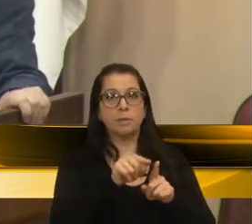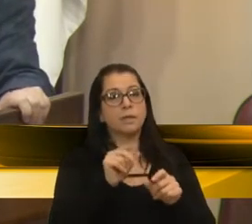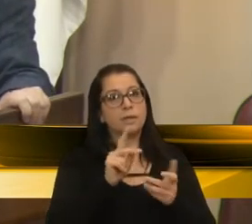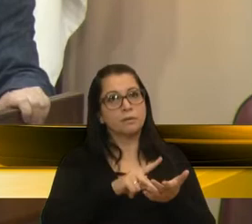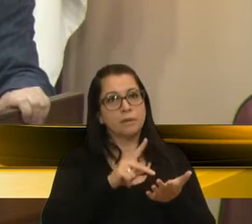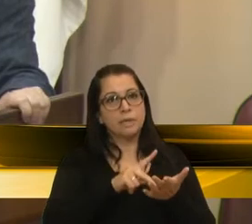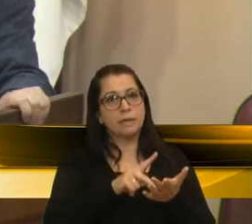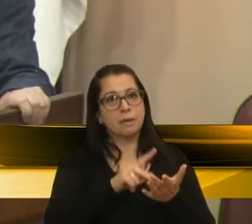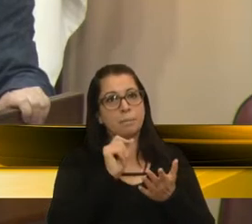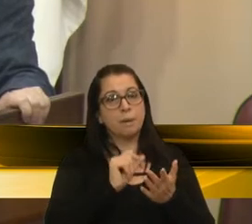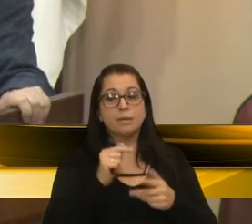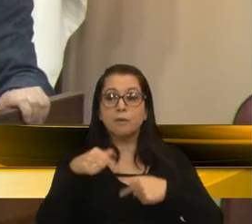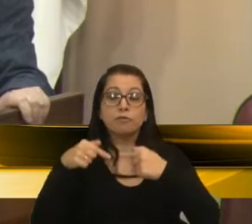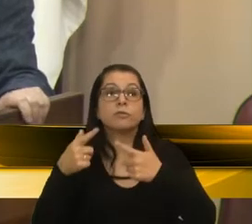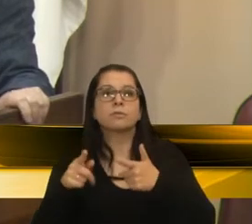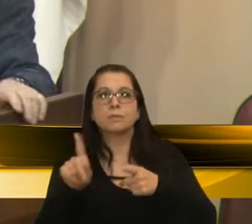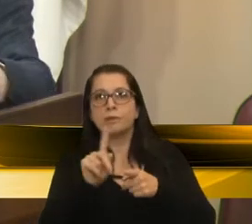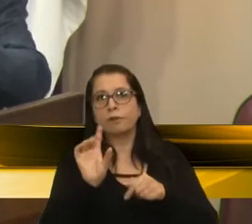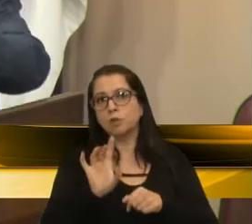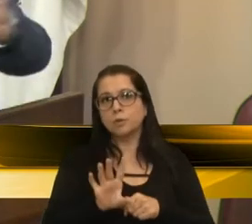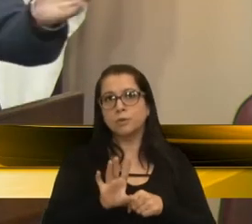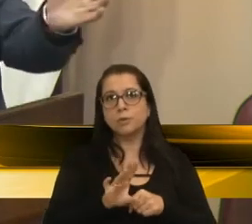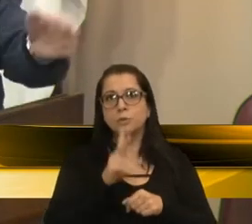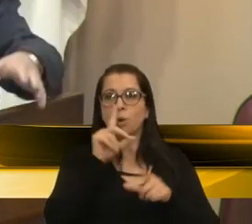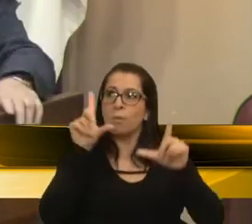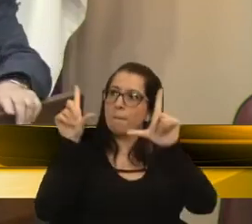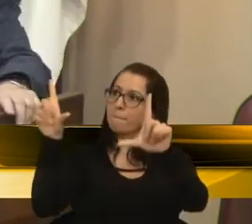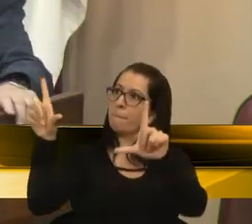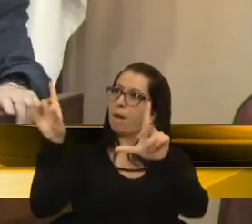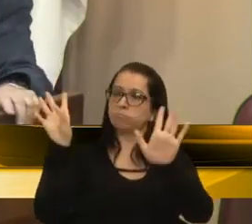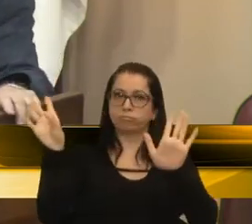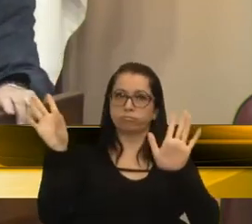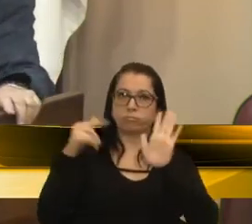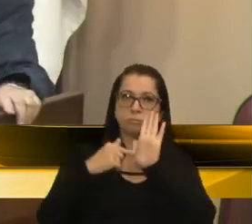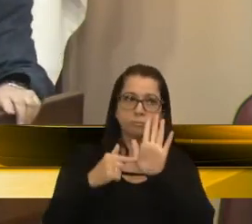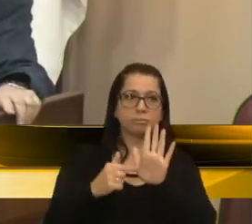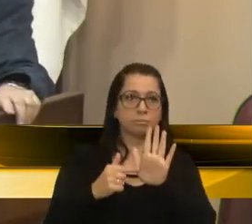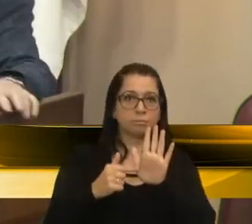efetivamente passe a funcionar e que ele não fique só como uma placa de sinalização, né?